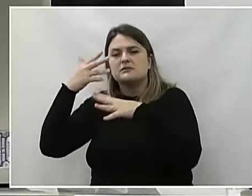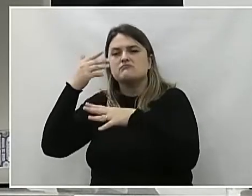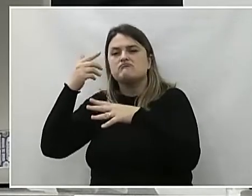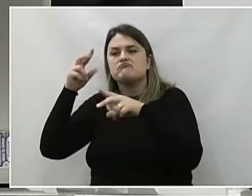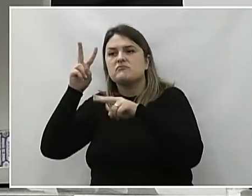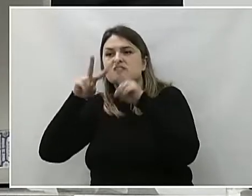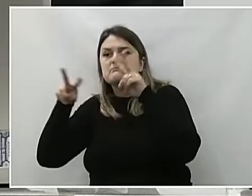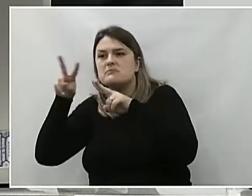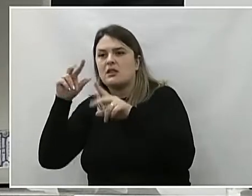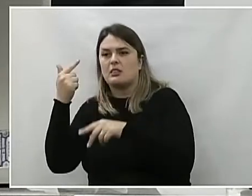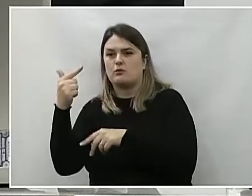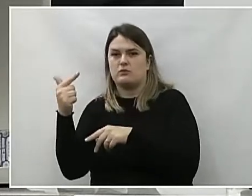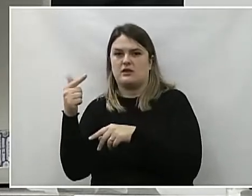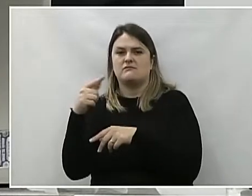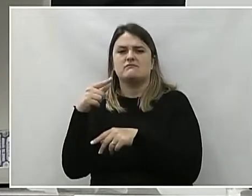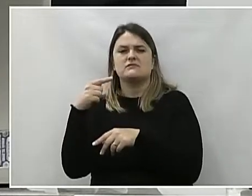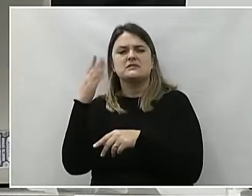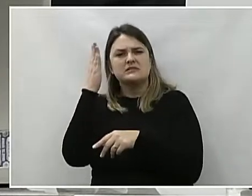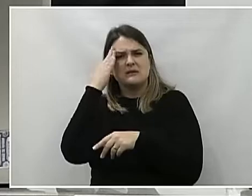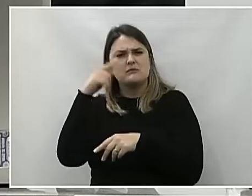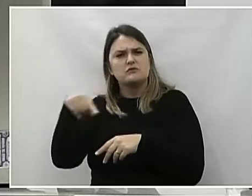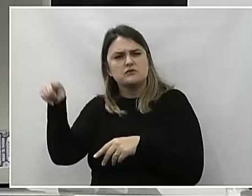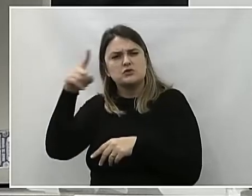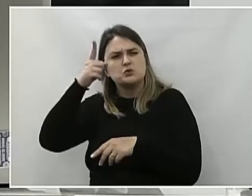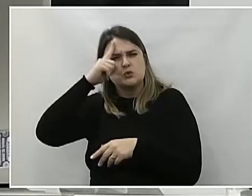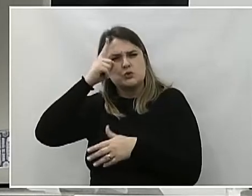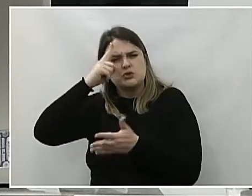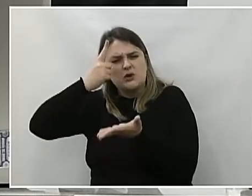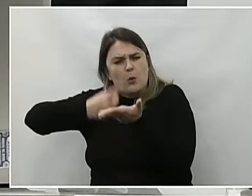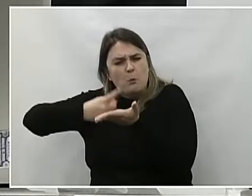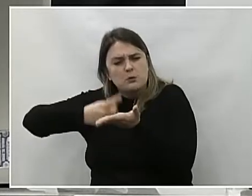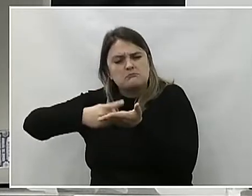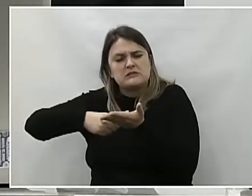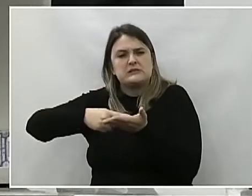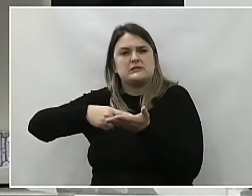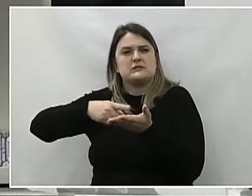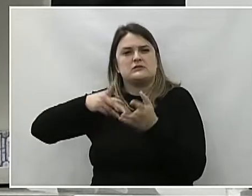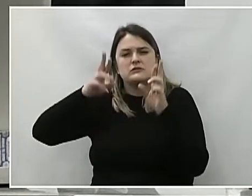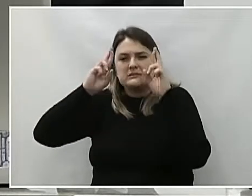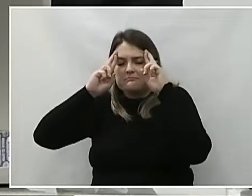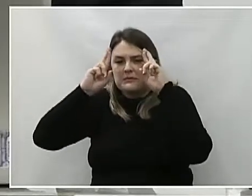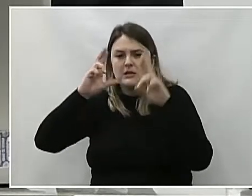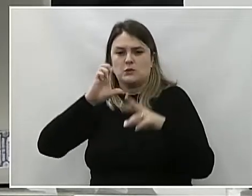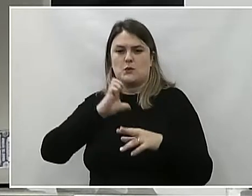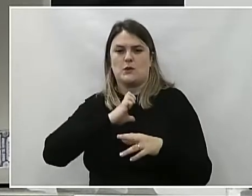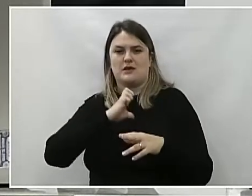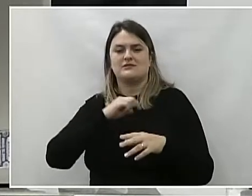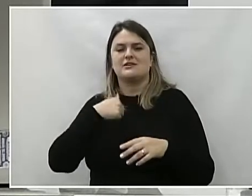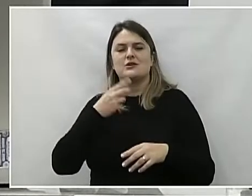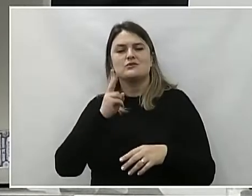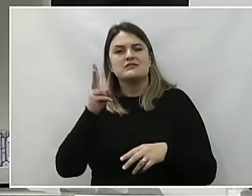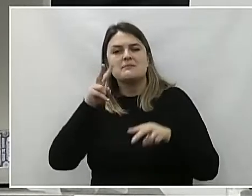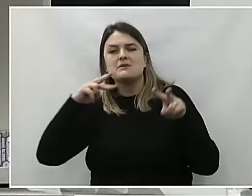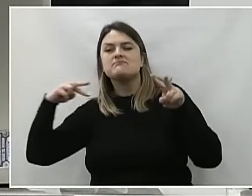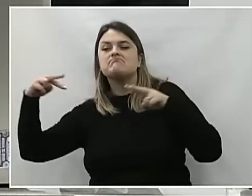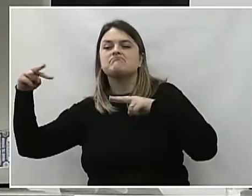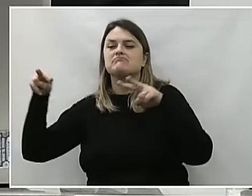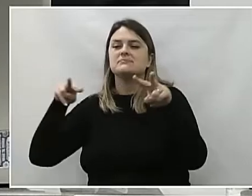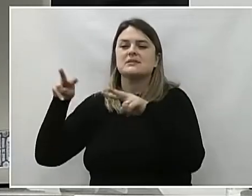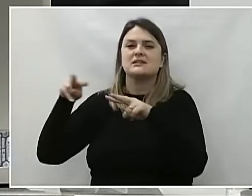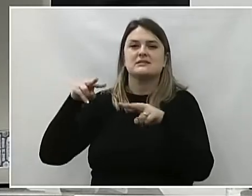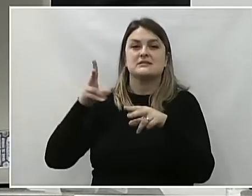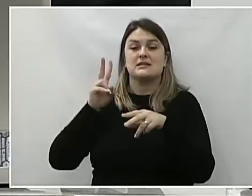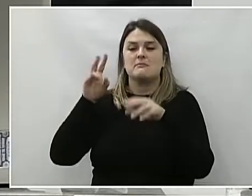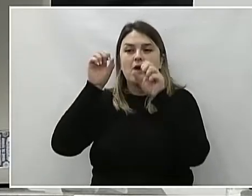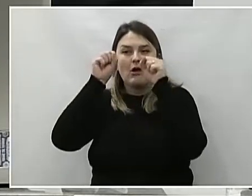o quanto vocês se dedicam no dia a dia sempre namorei ali aos arredores da série de vocês